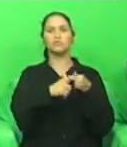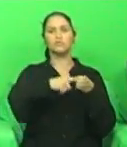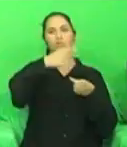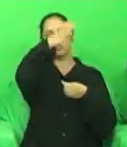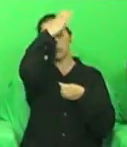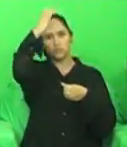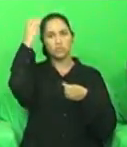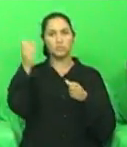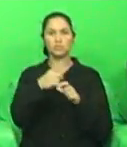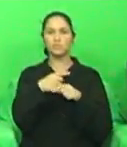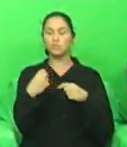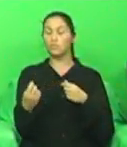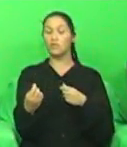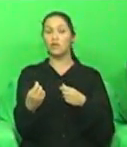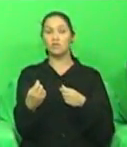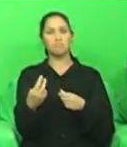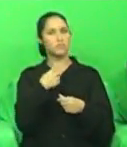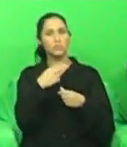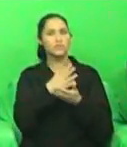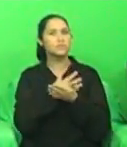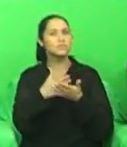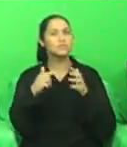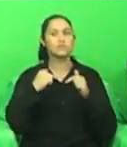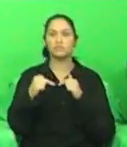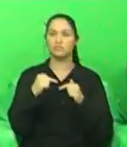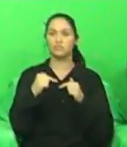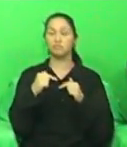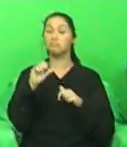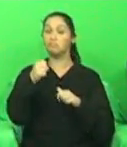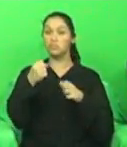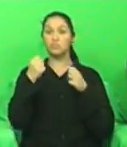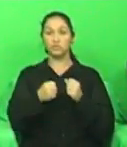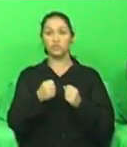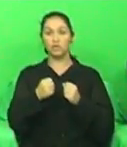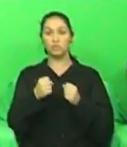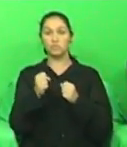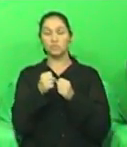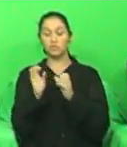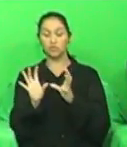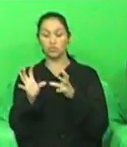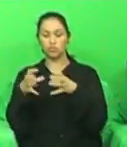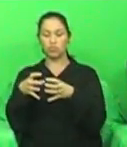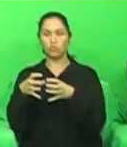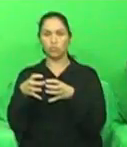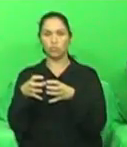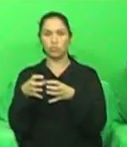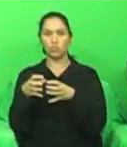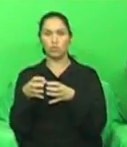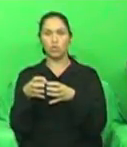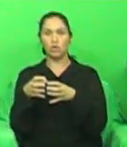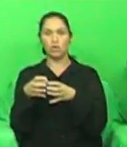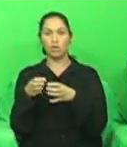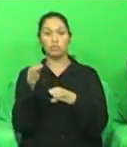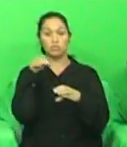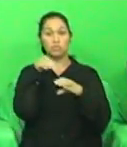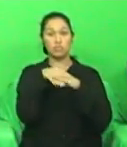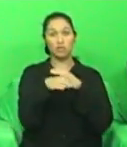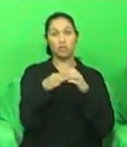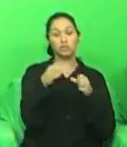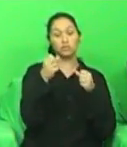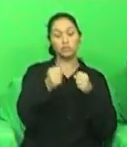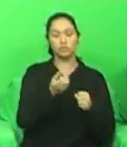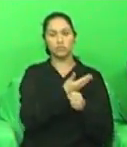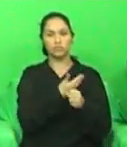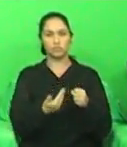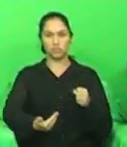que o departamento sim instituído dentro do próprio poder público para dar legitimidade para